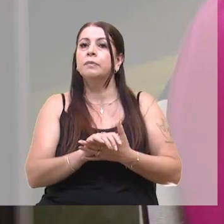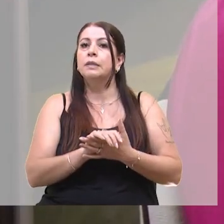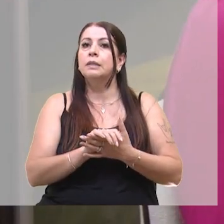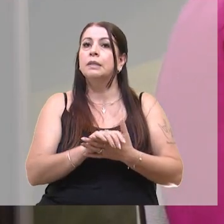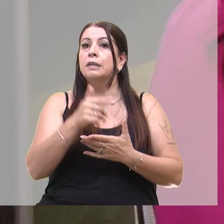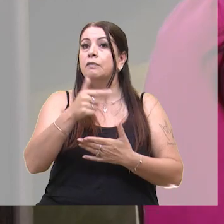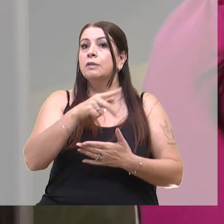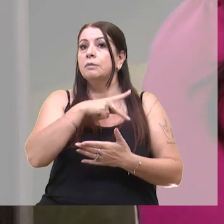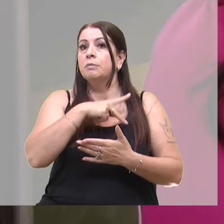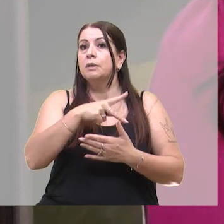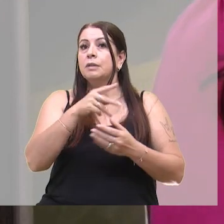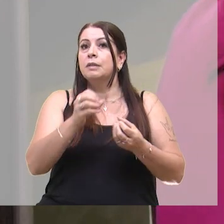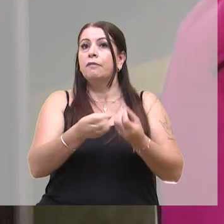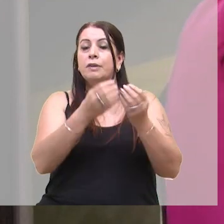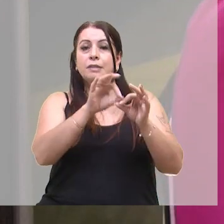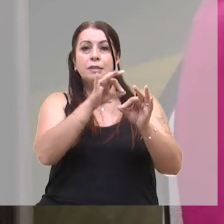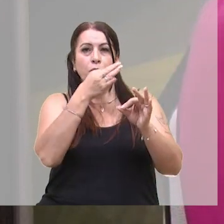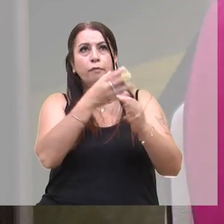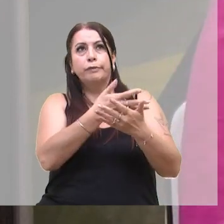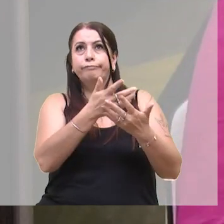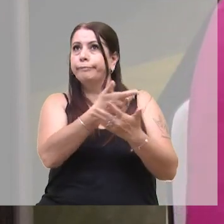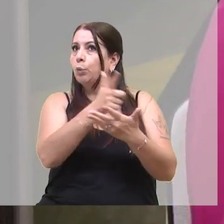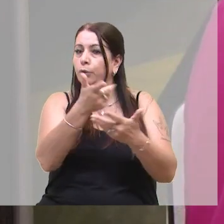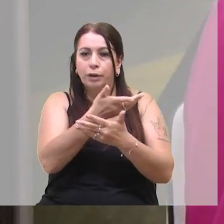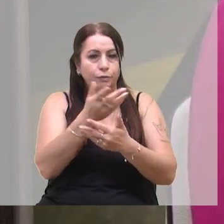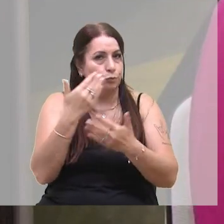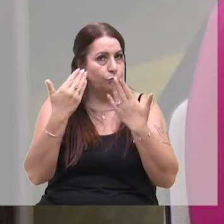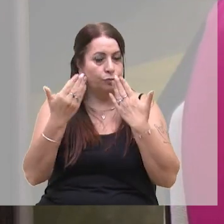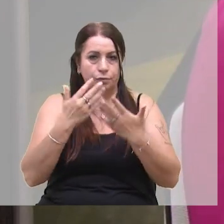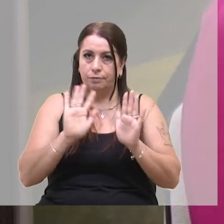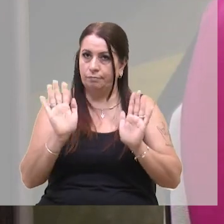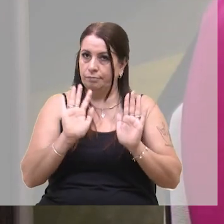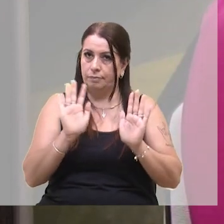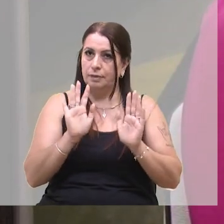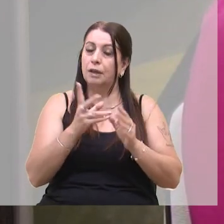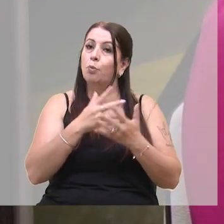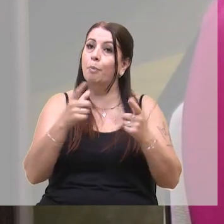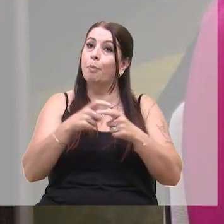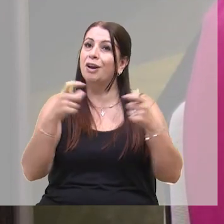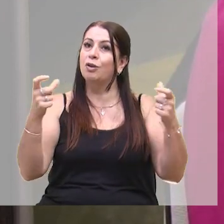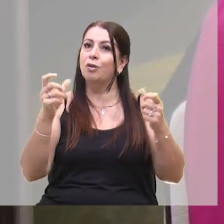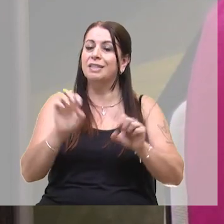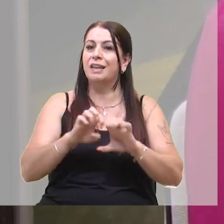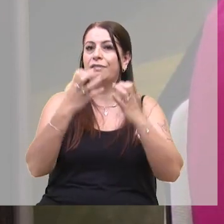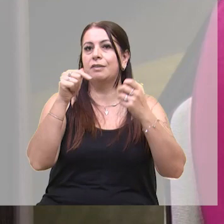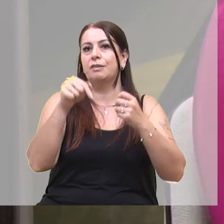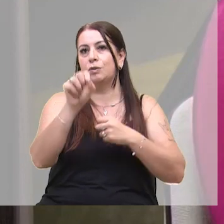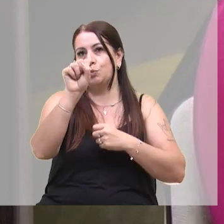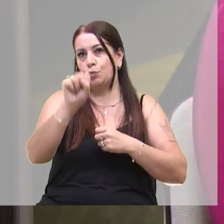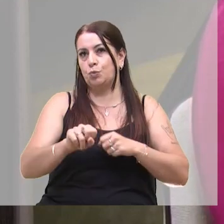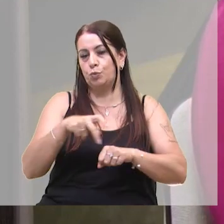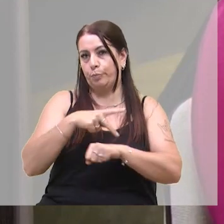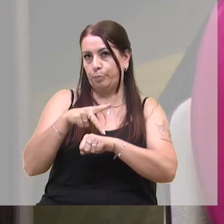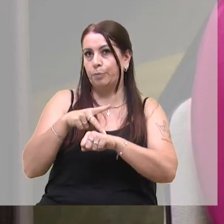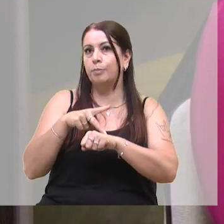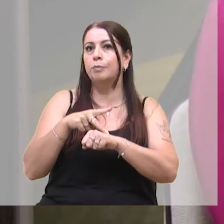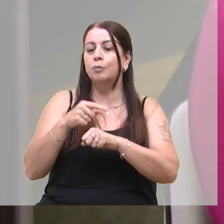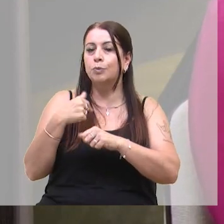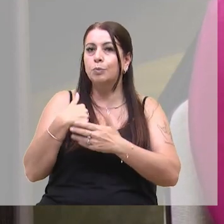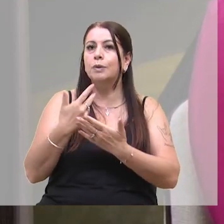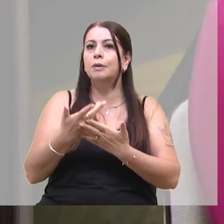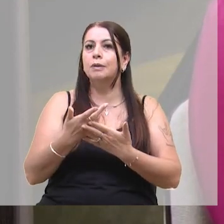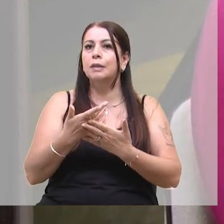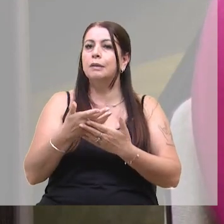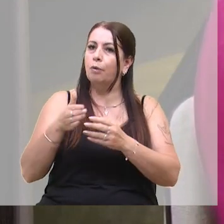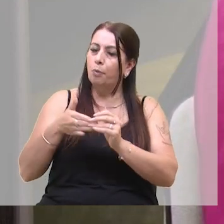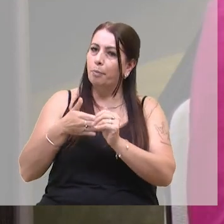de Caxias, à vice-presidência na Festa da Uva, que é, sem dúvida nenhuma, né? Um dos maiores eventos aqui do sul do país,